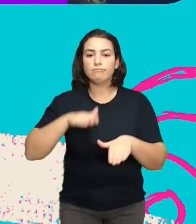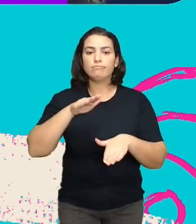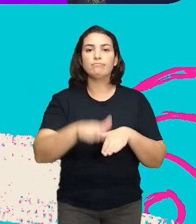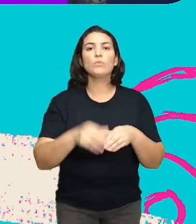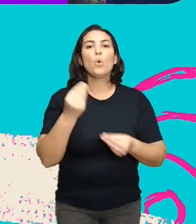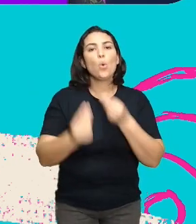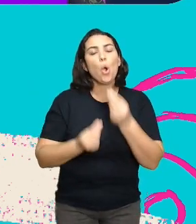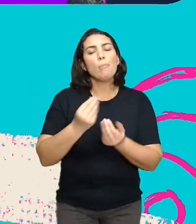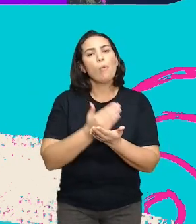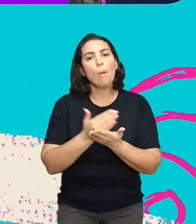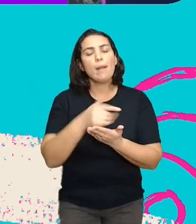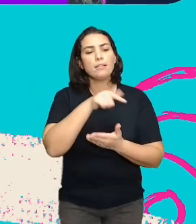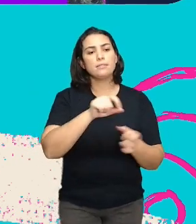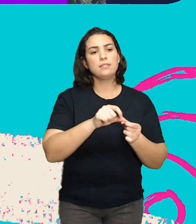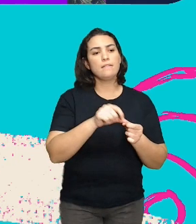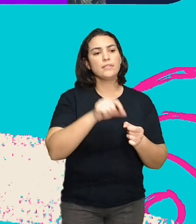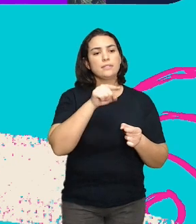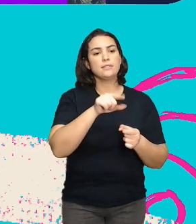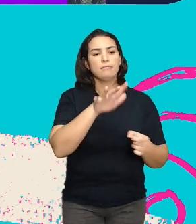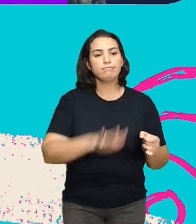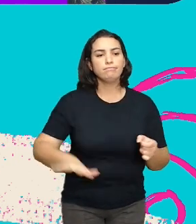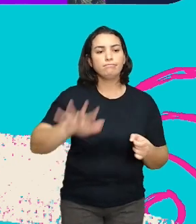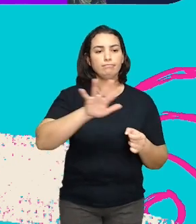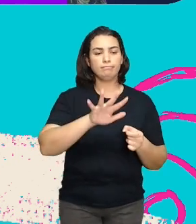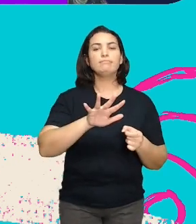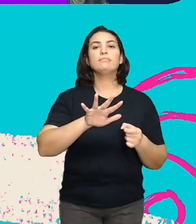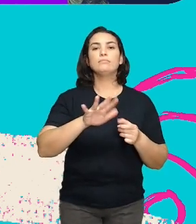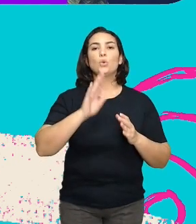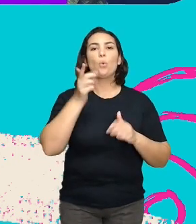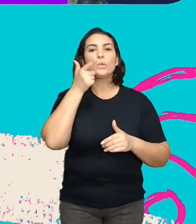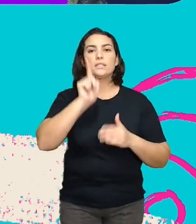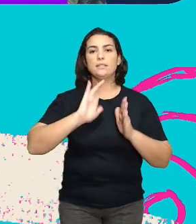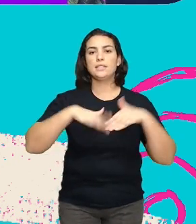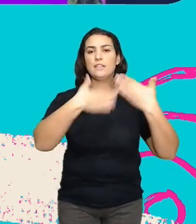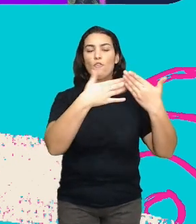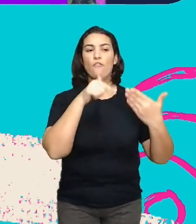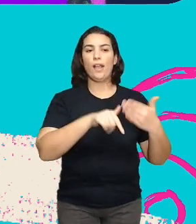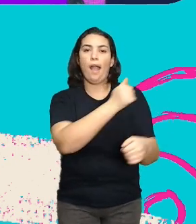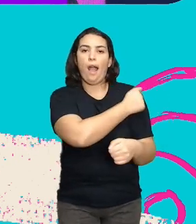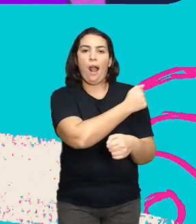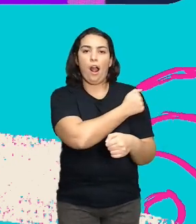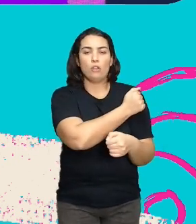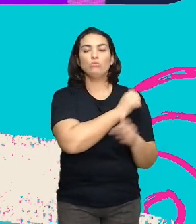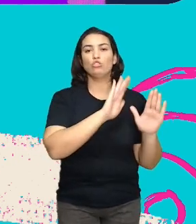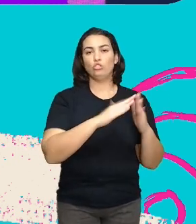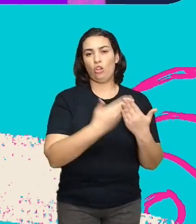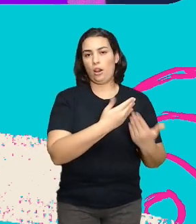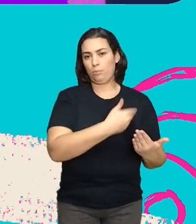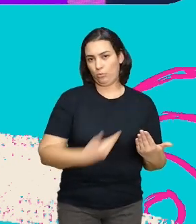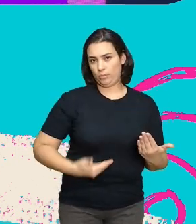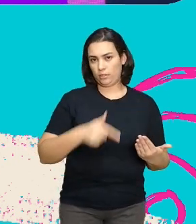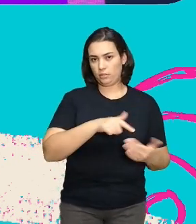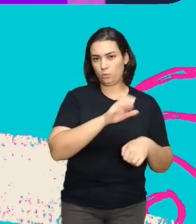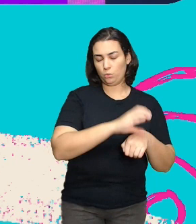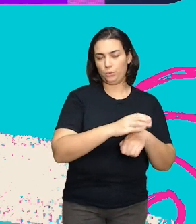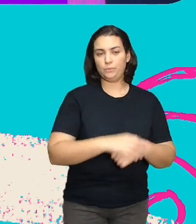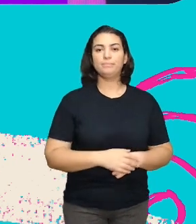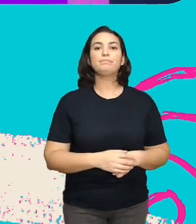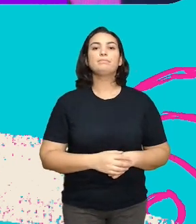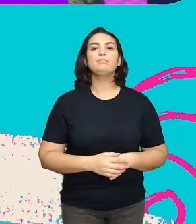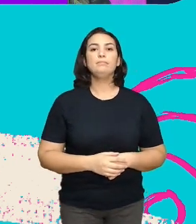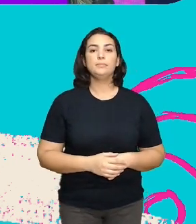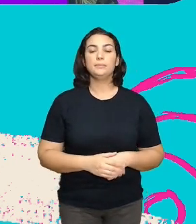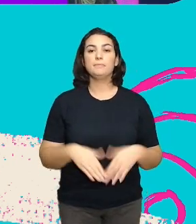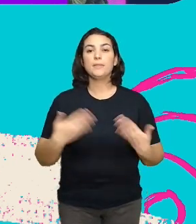construir esse cenário de desenvolvimento para os estudantes da escola pública. Então, já no contexto do novo ensino